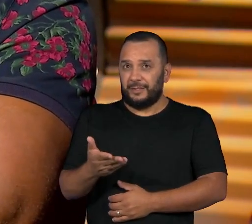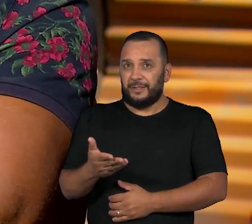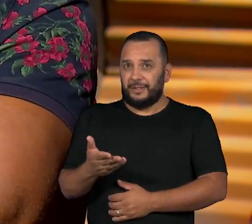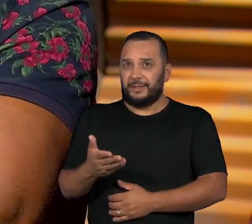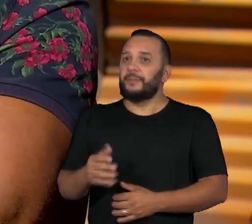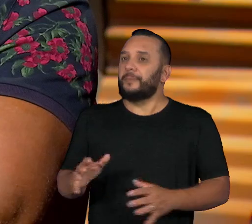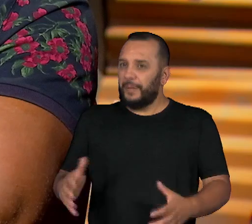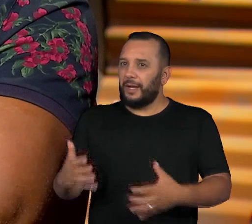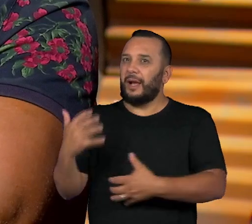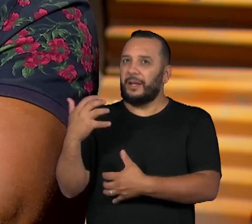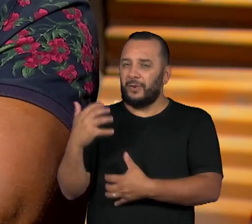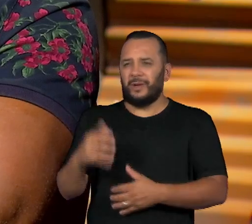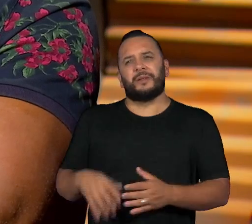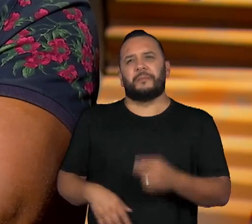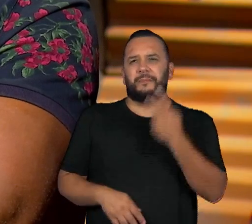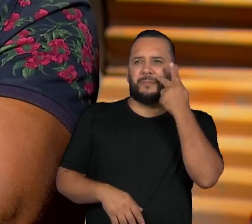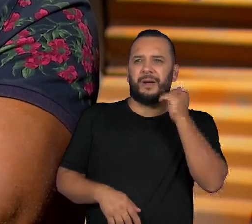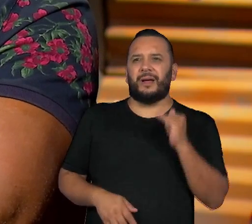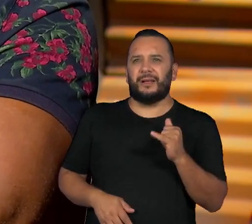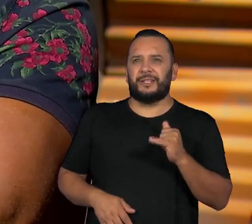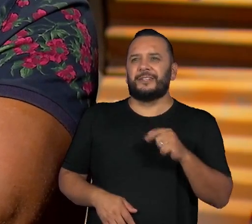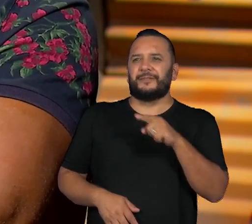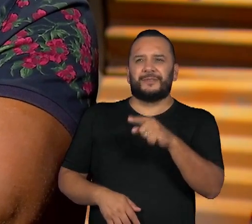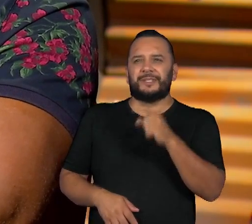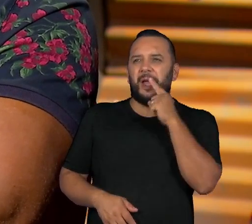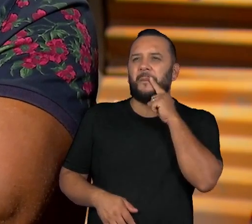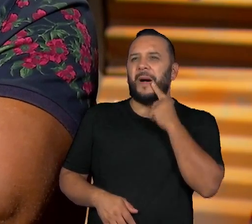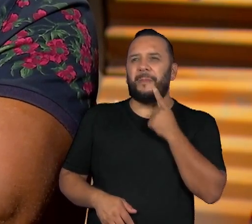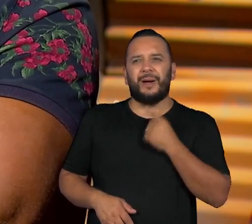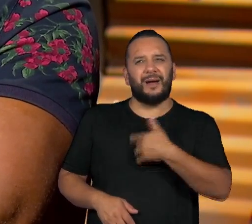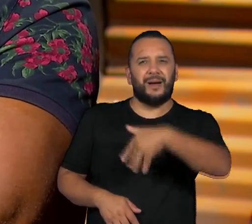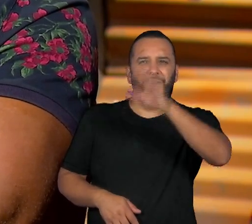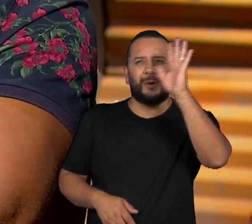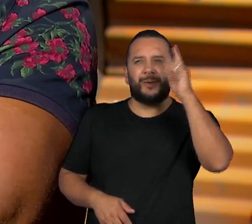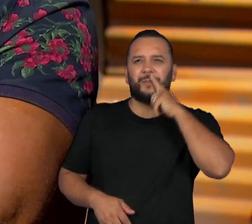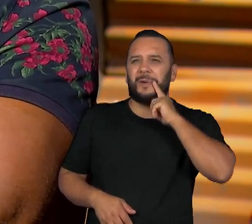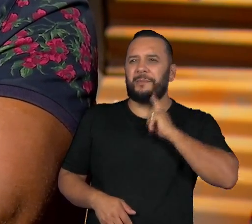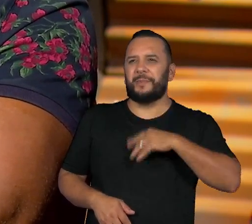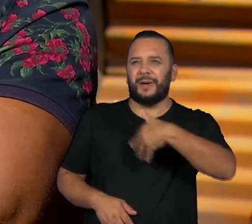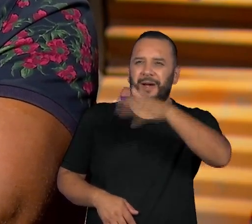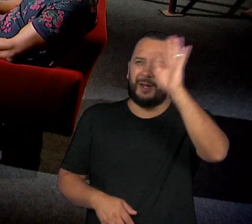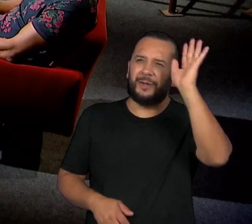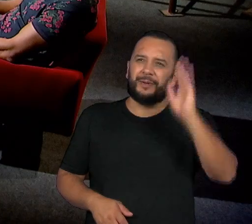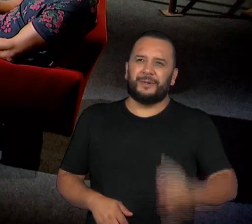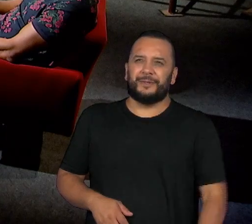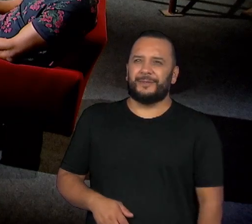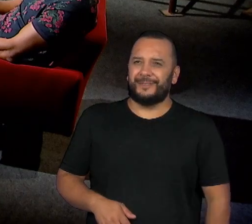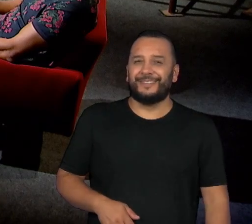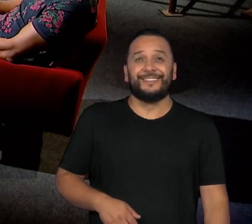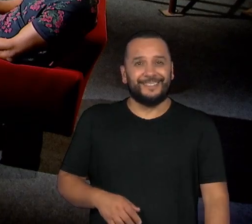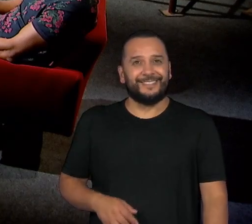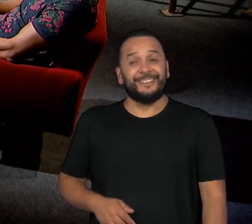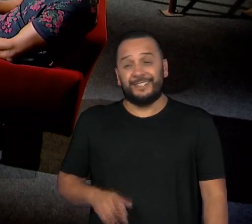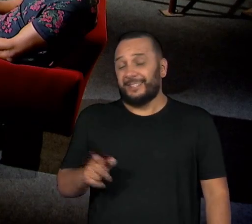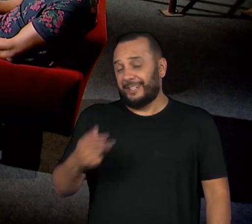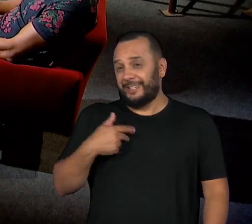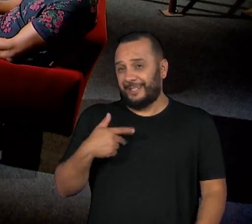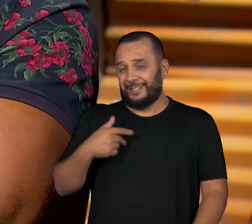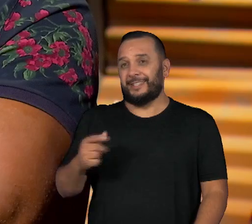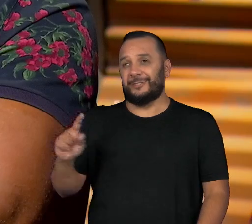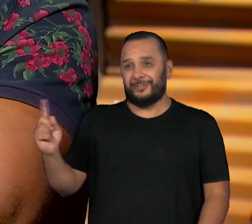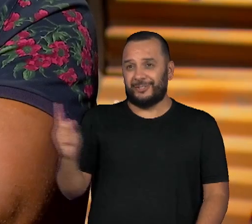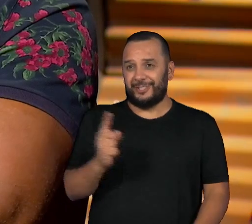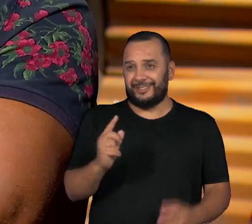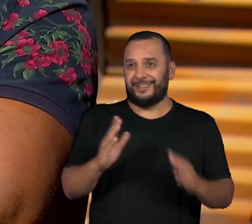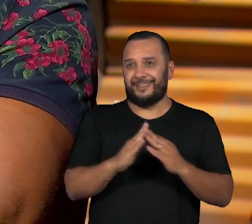pegar o menino no colo. Daí, pai, você tá muito babão. O cara tá de manha. Por exemplo, ele chega lá em casa,